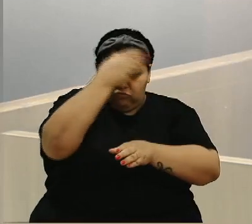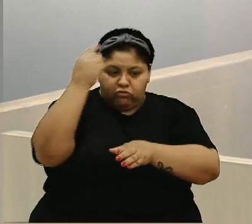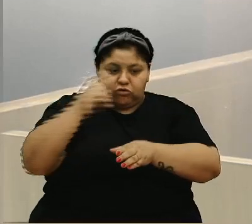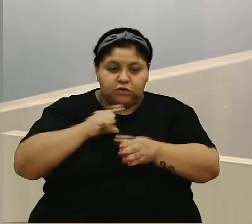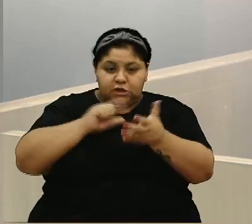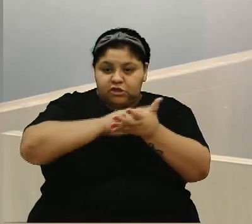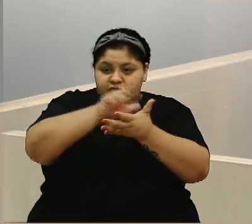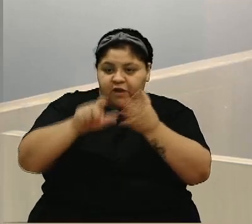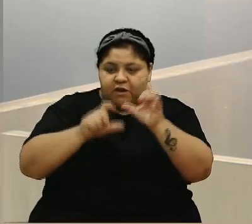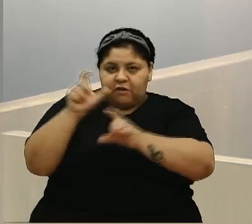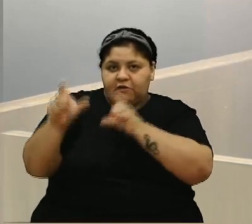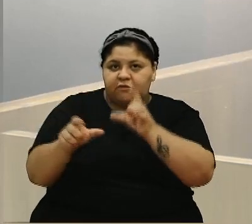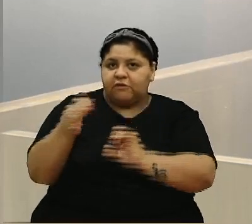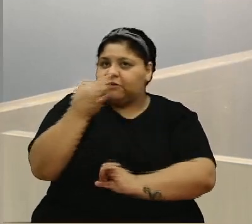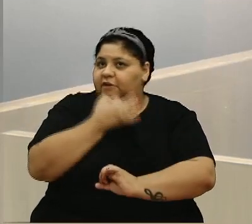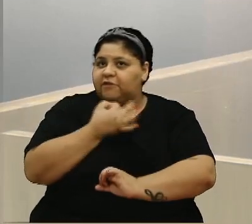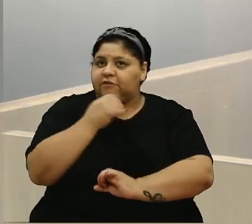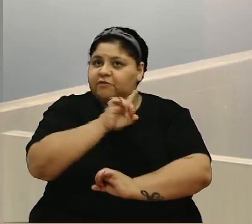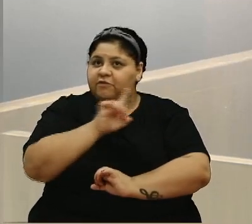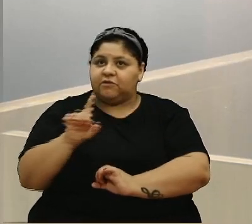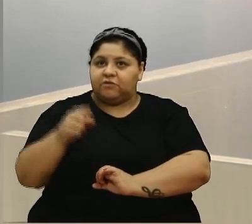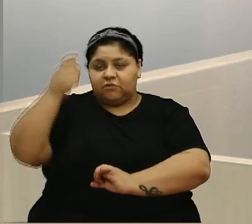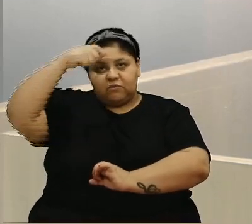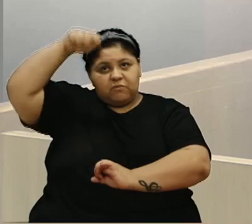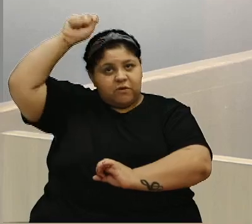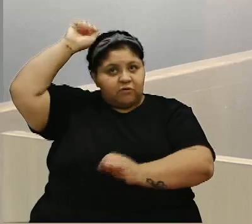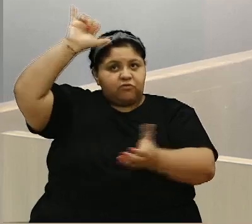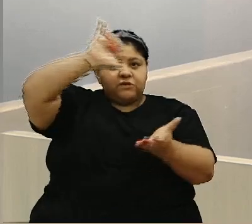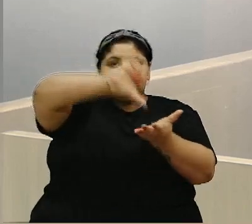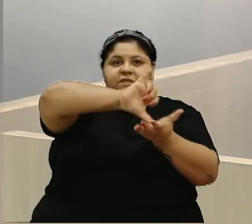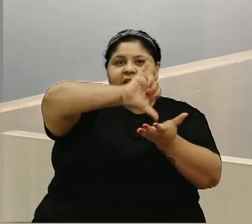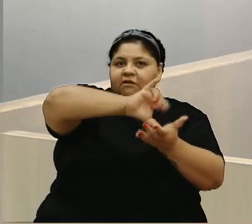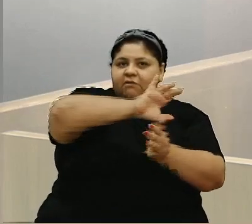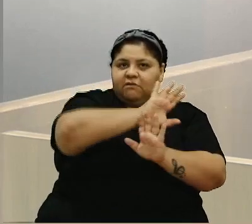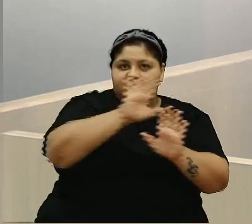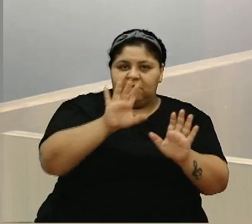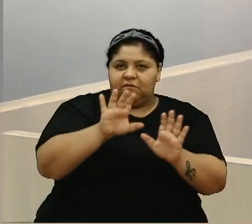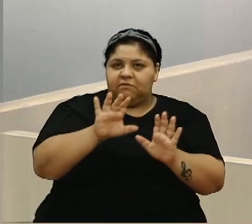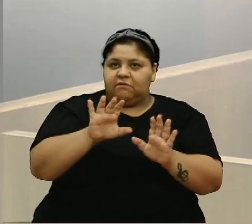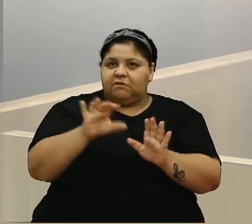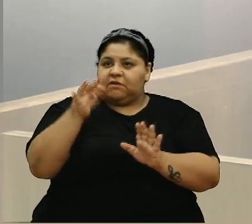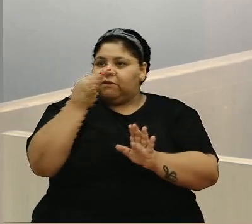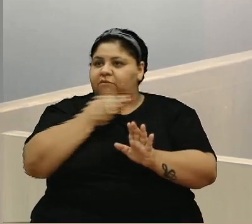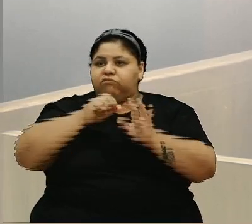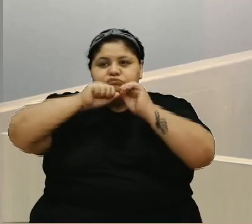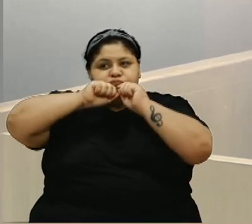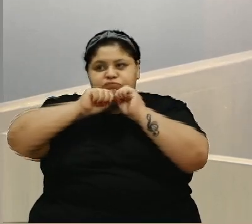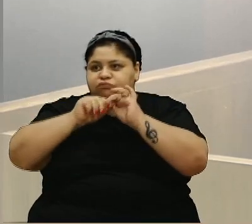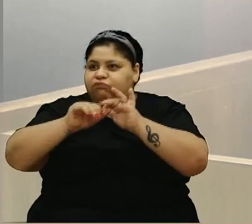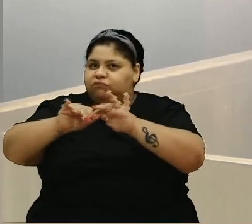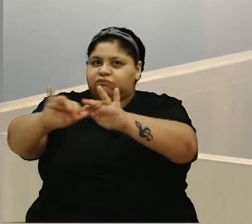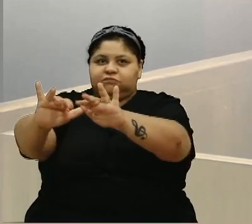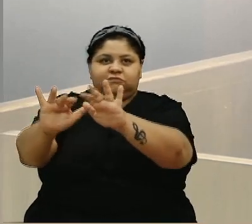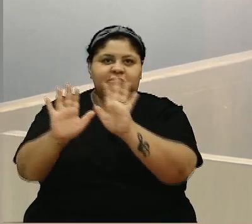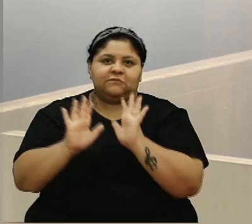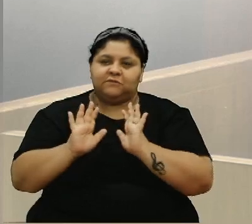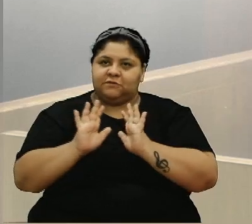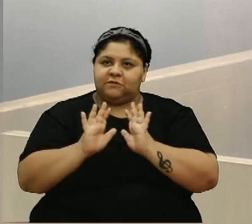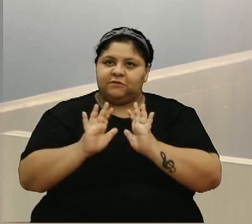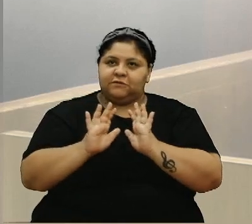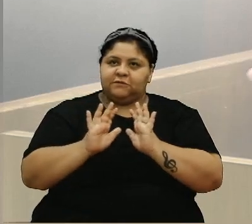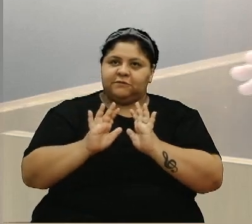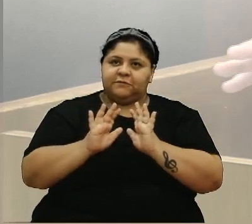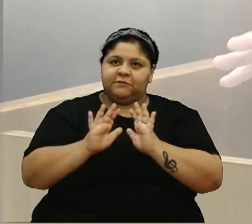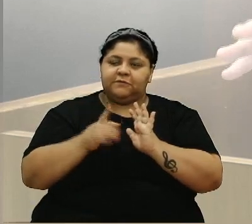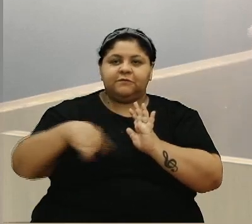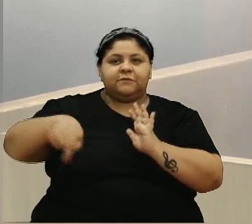diversas pessoas. Caxias do Sul não é UX, Centro e Iguatemi. Caxias do Sul vai muito mais além disso. Né? E aí